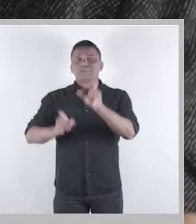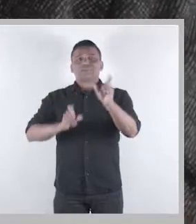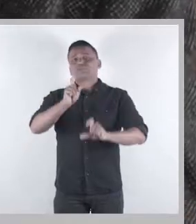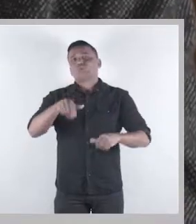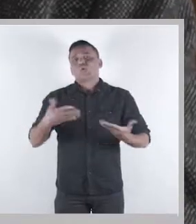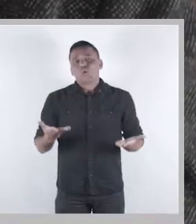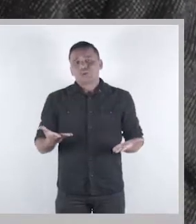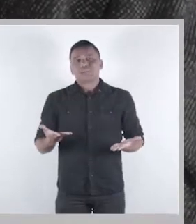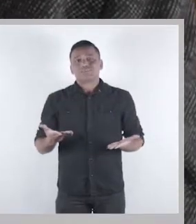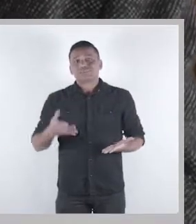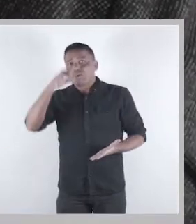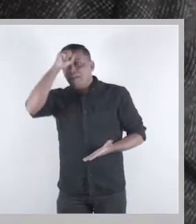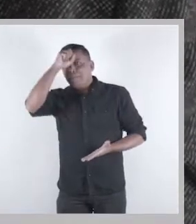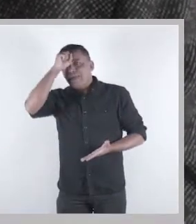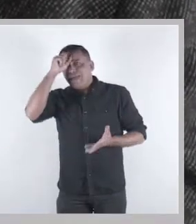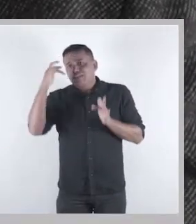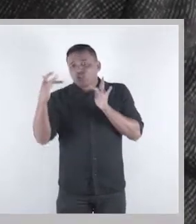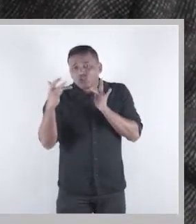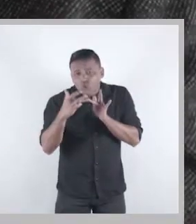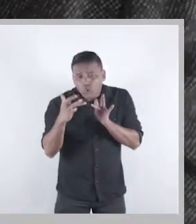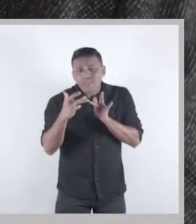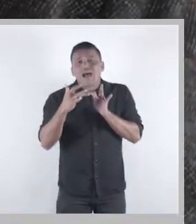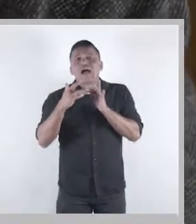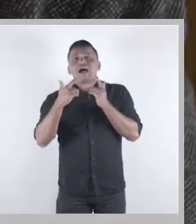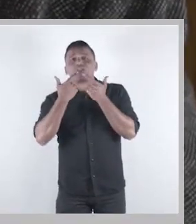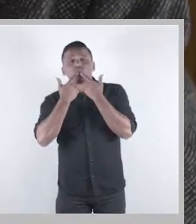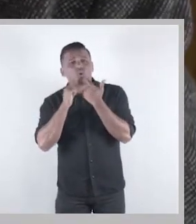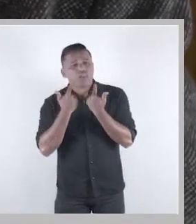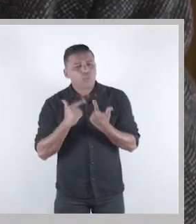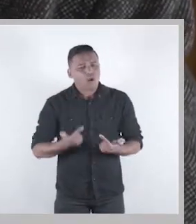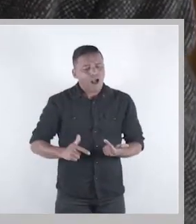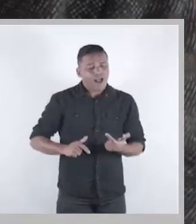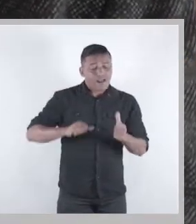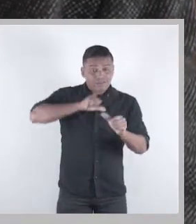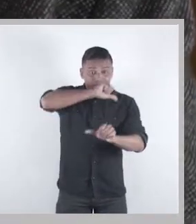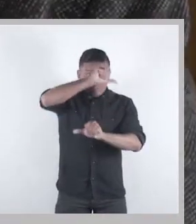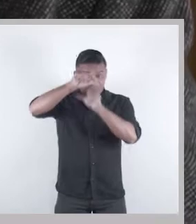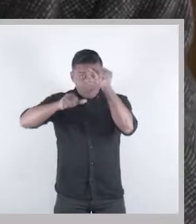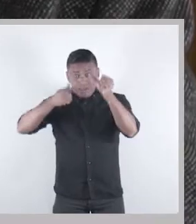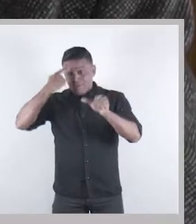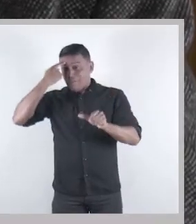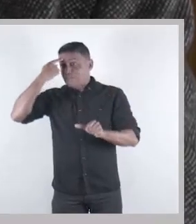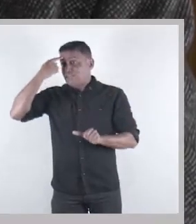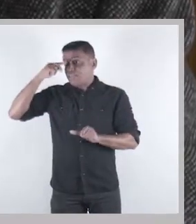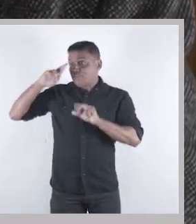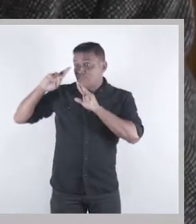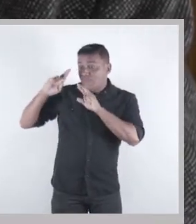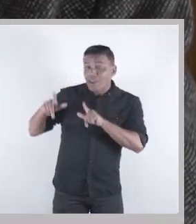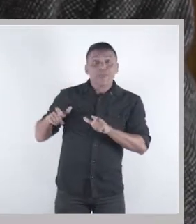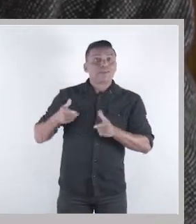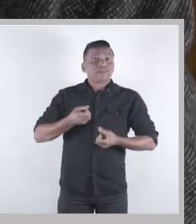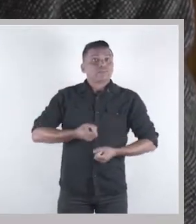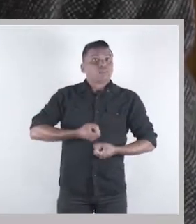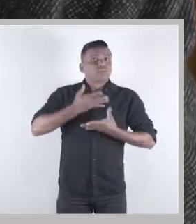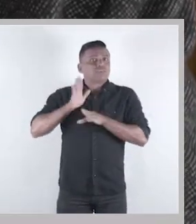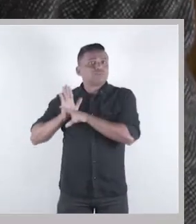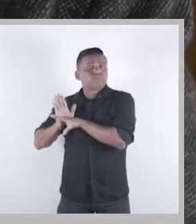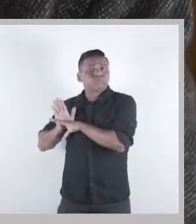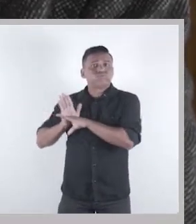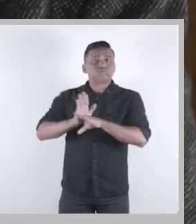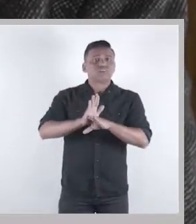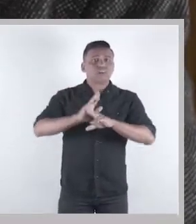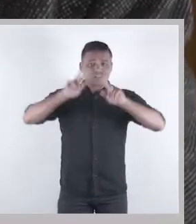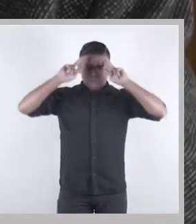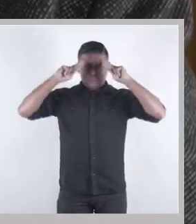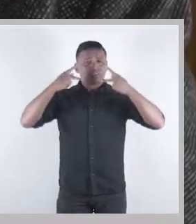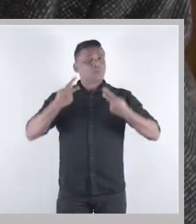pensar em uma forma diferente que é o que a poesia também traz para o ser humano então é muito importante assim esses festivais